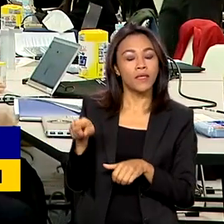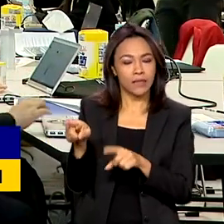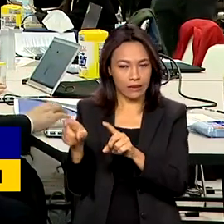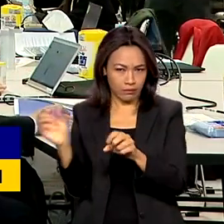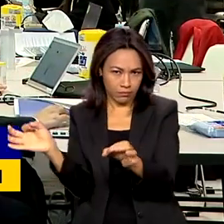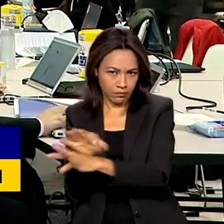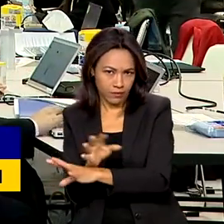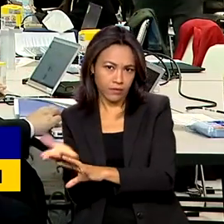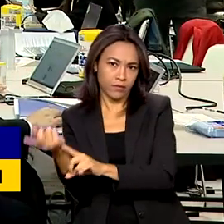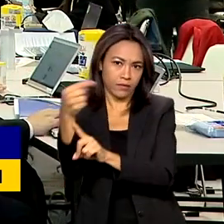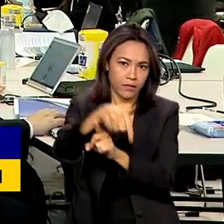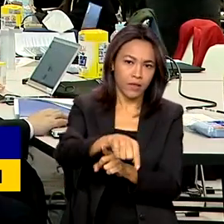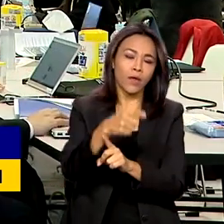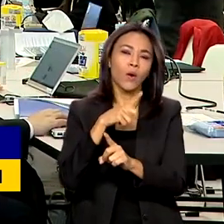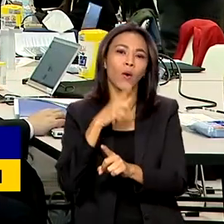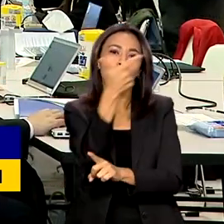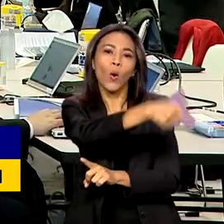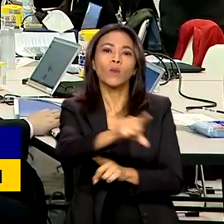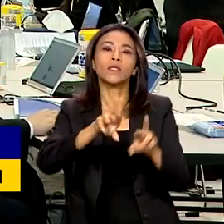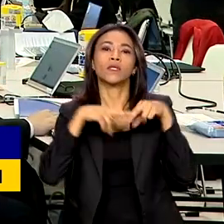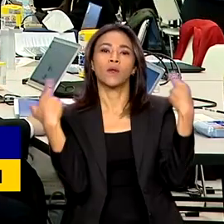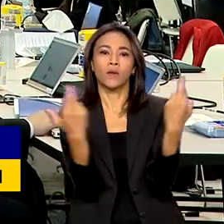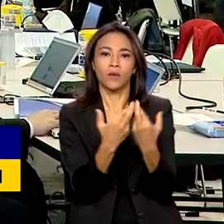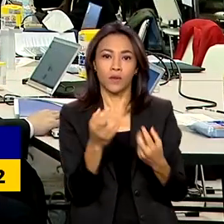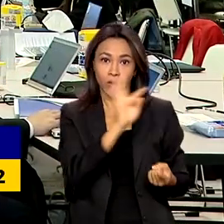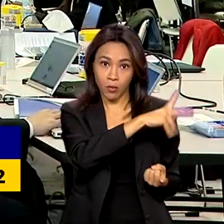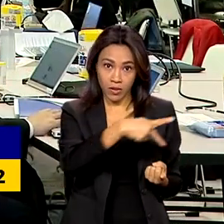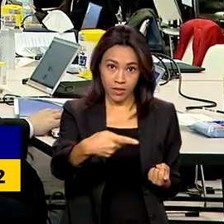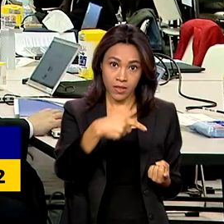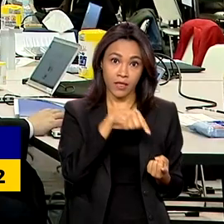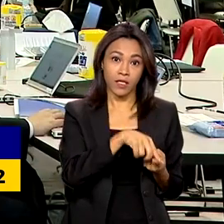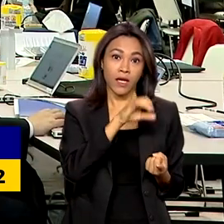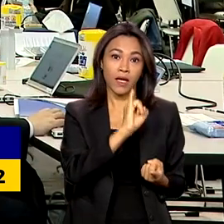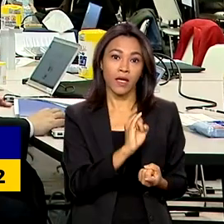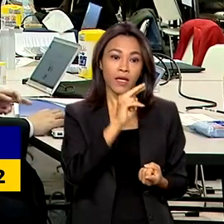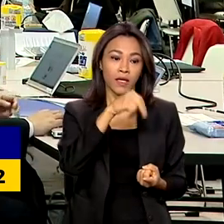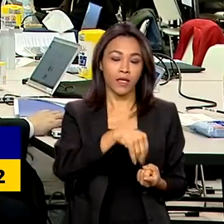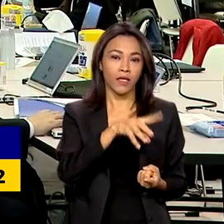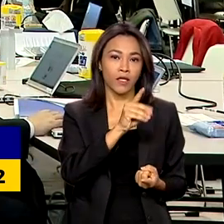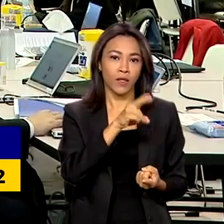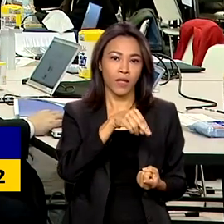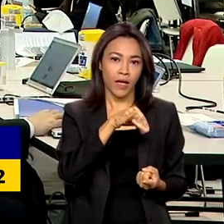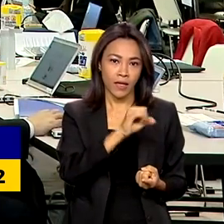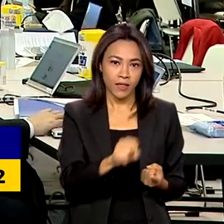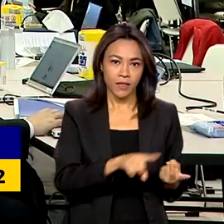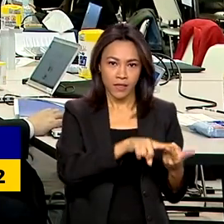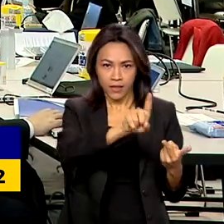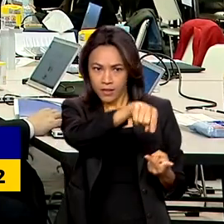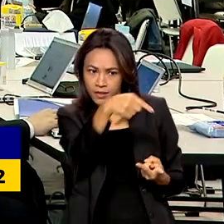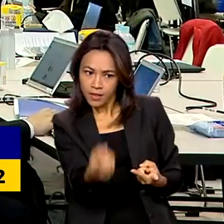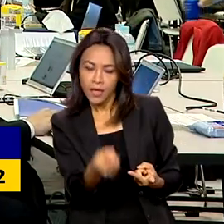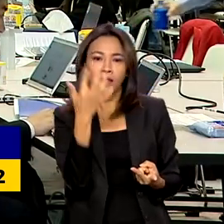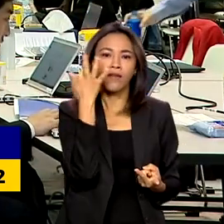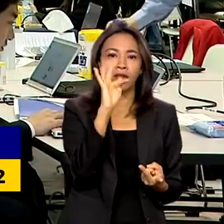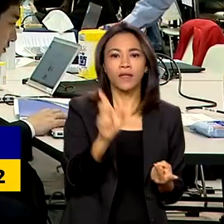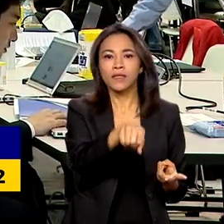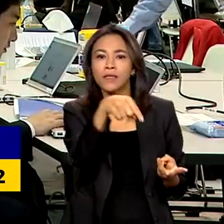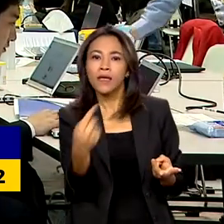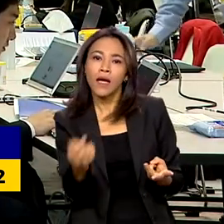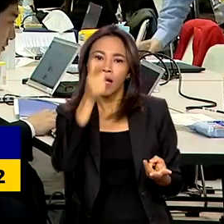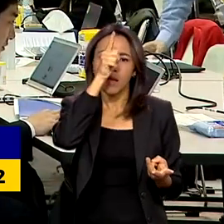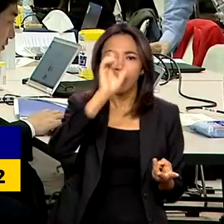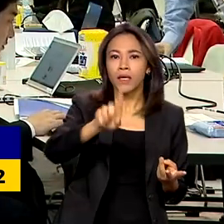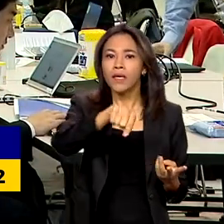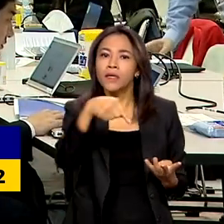Lula terá reuniões bilaterais com os presidentes da Indonésia e da França e com os primeiros ministros da Alemanha e do